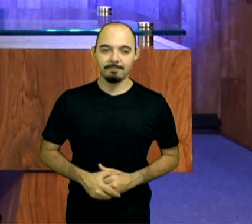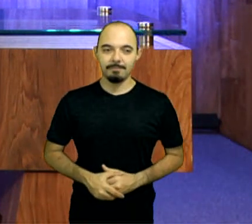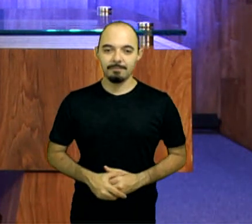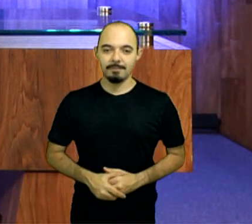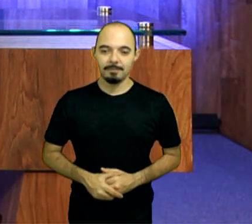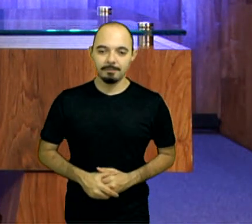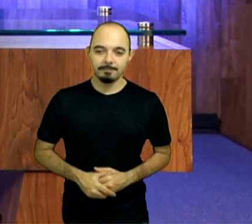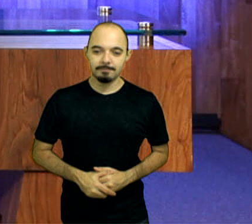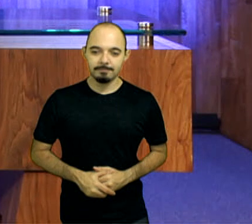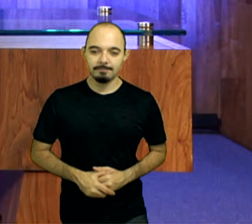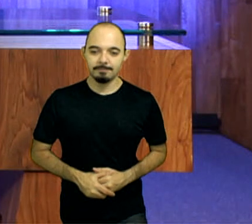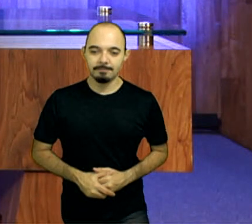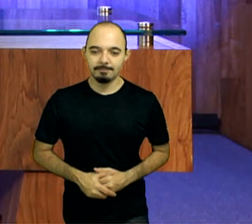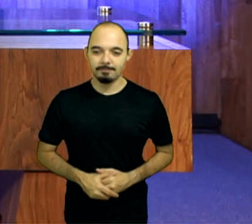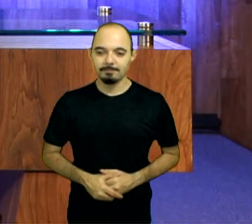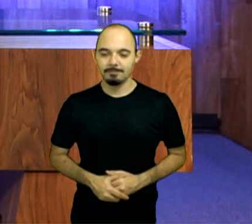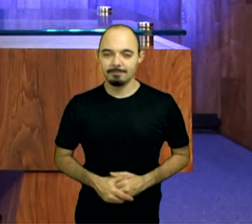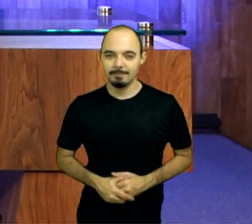O verso